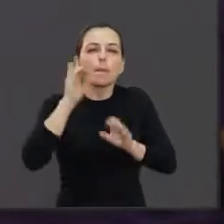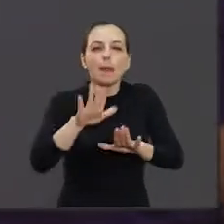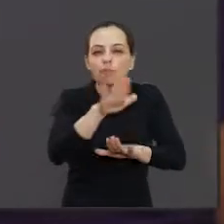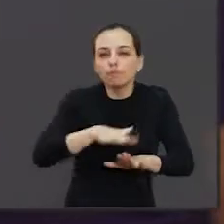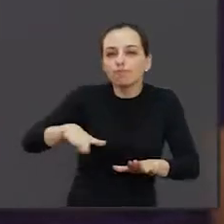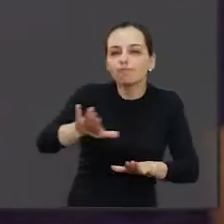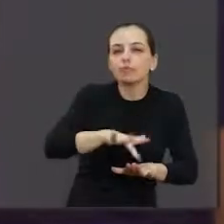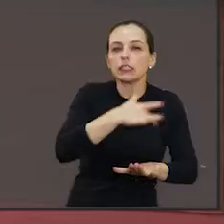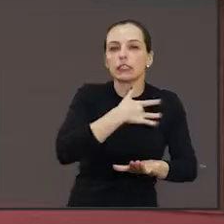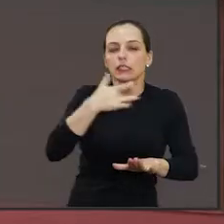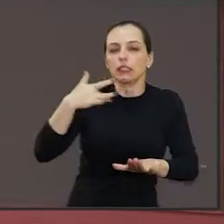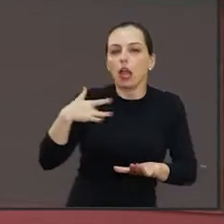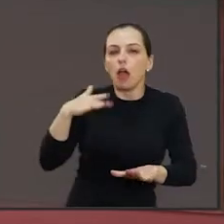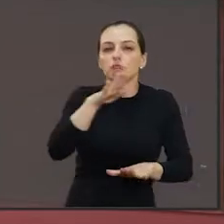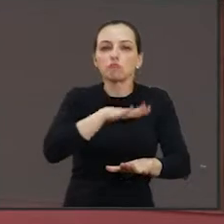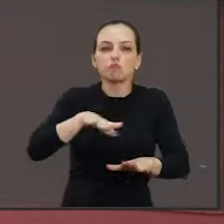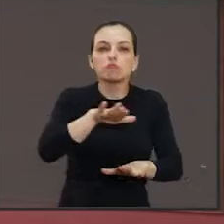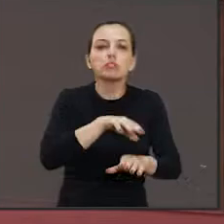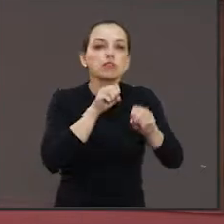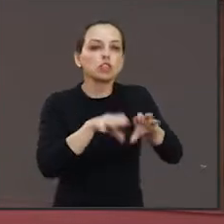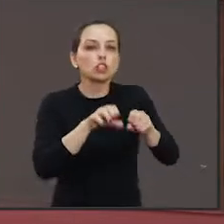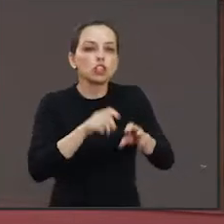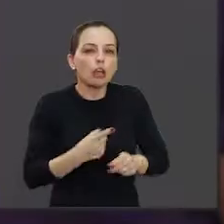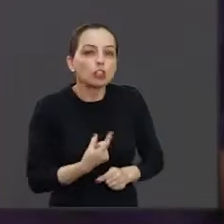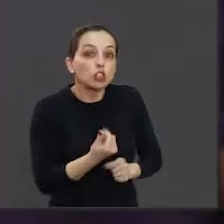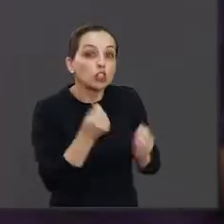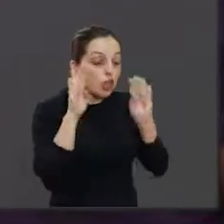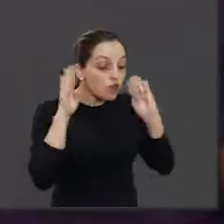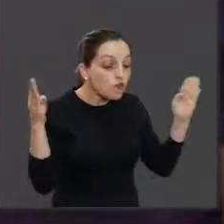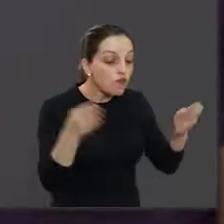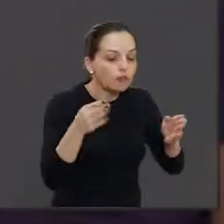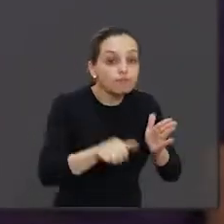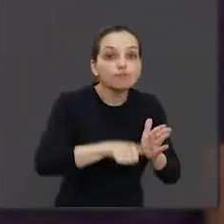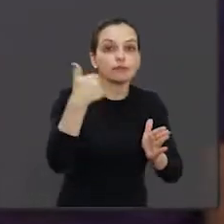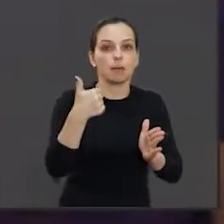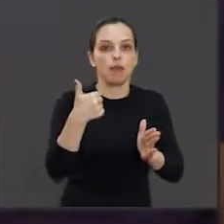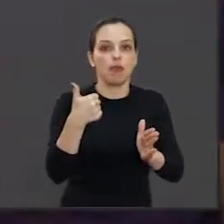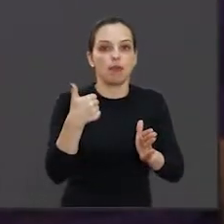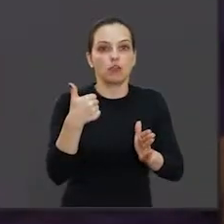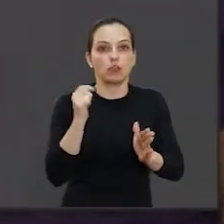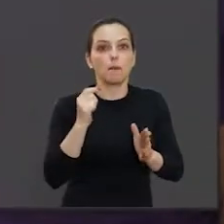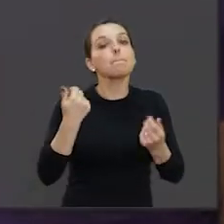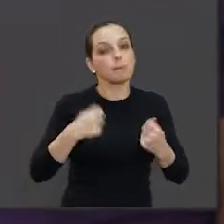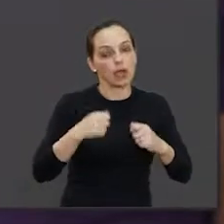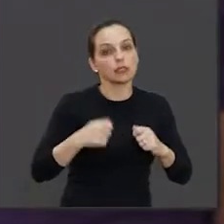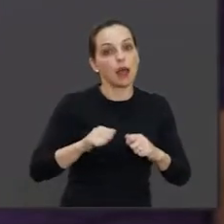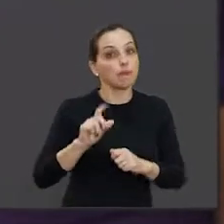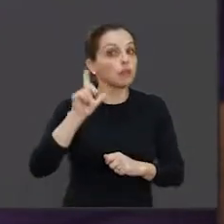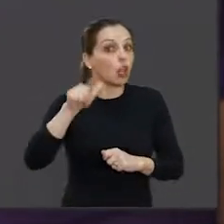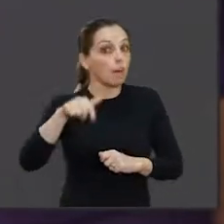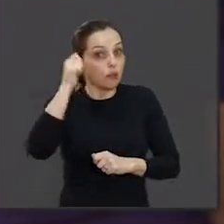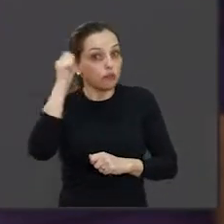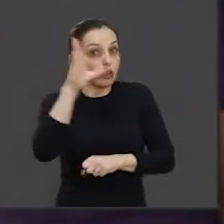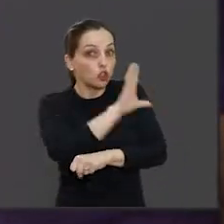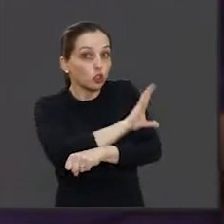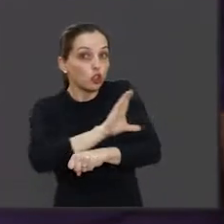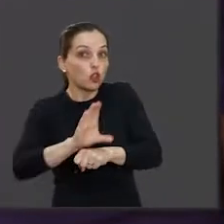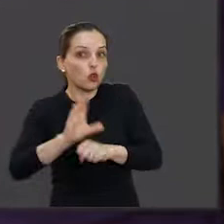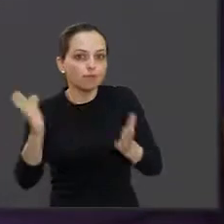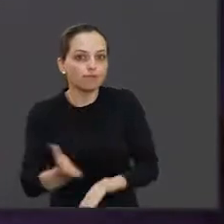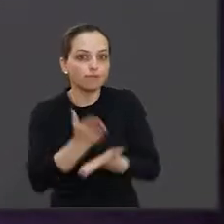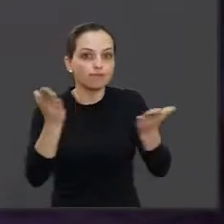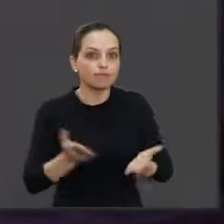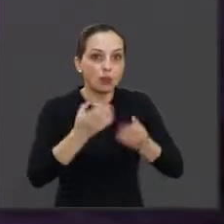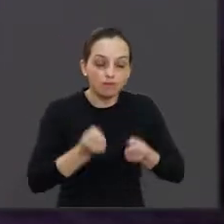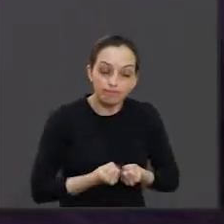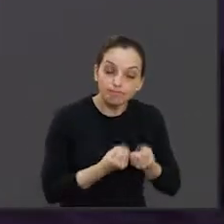cultura é muito importante, mas o país está numa situação tão complicada que a gente tem área de saúde, a gente tem área de educação, e eu tenho um conceito assim,